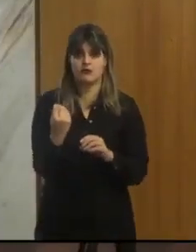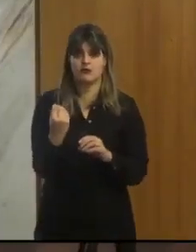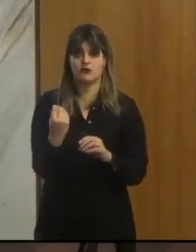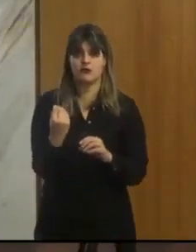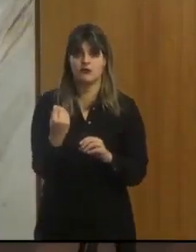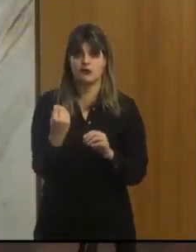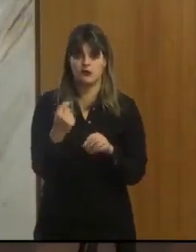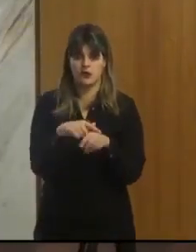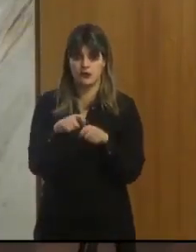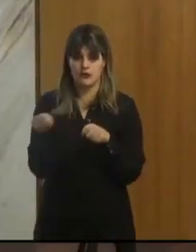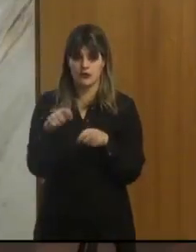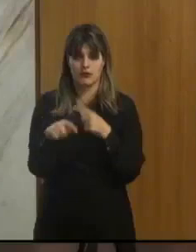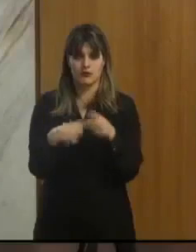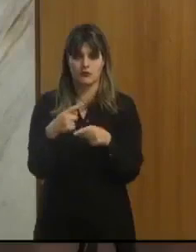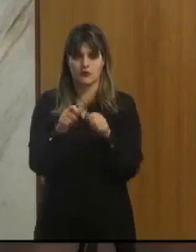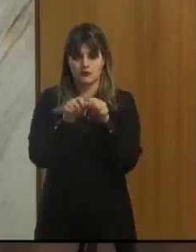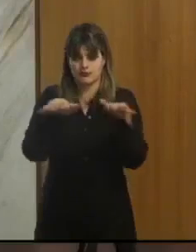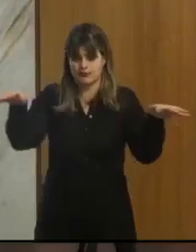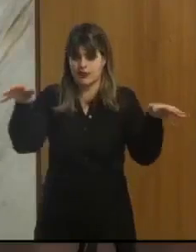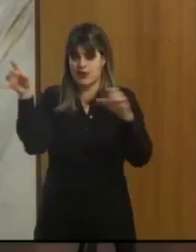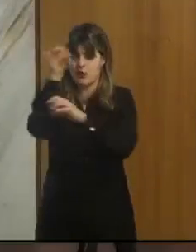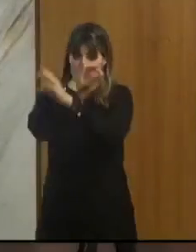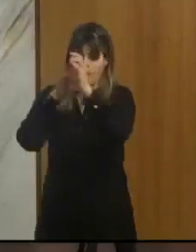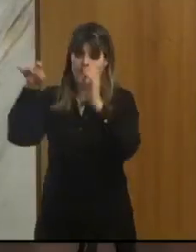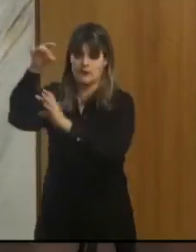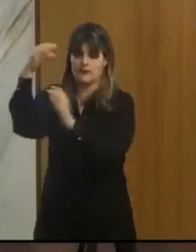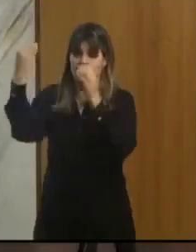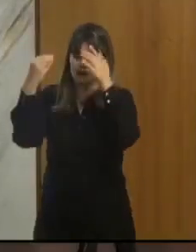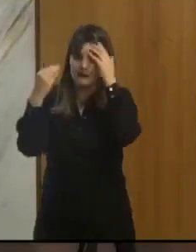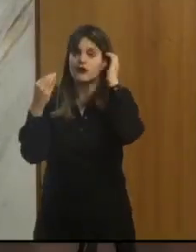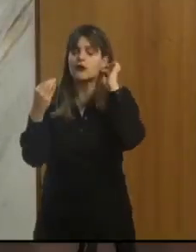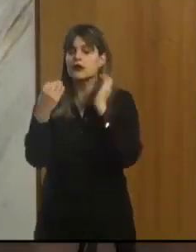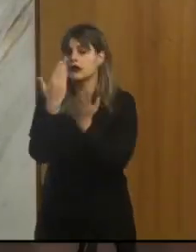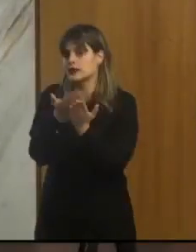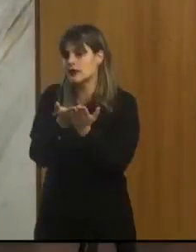que depois circula pela Europa e que permite